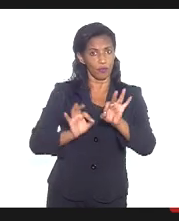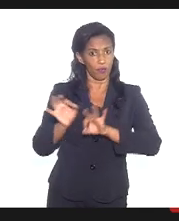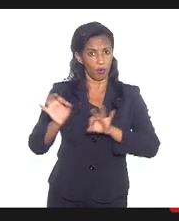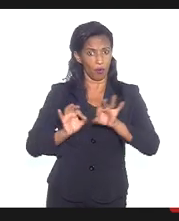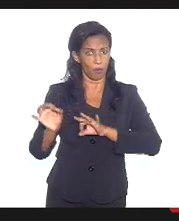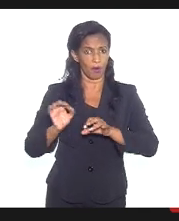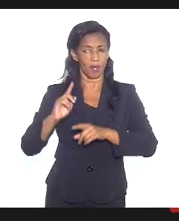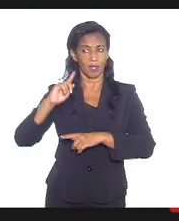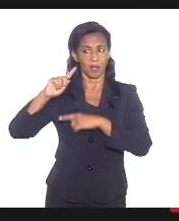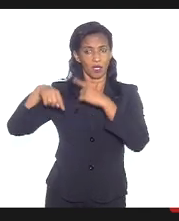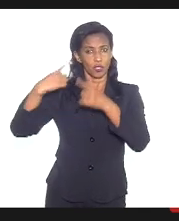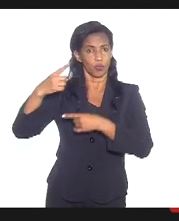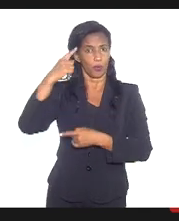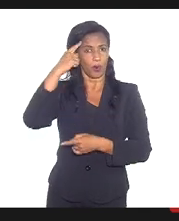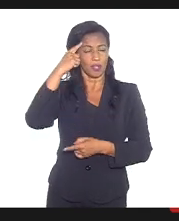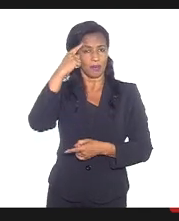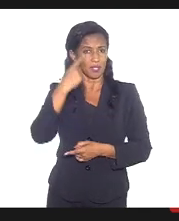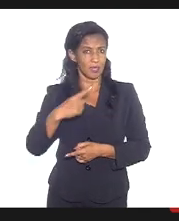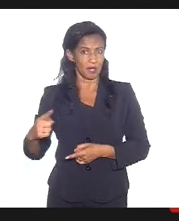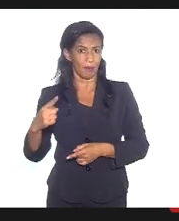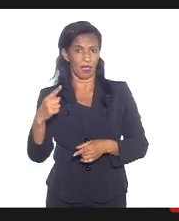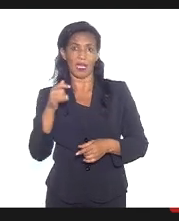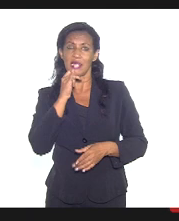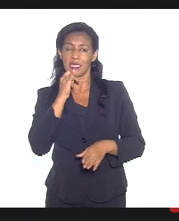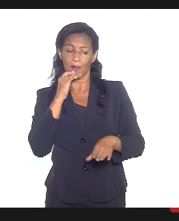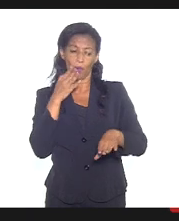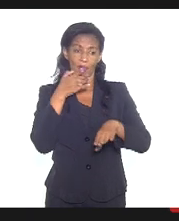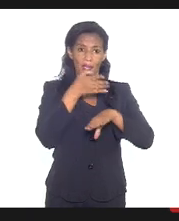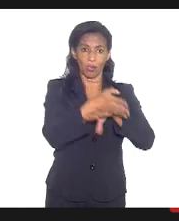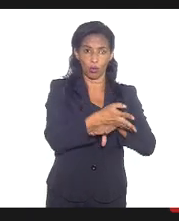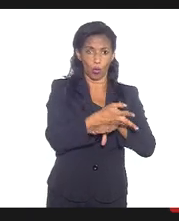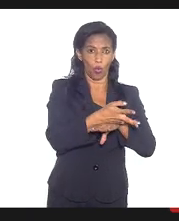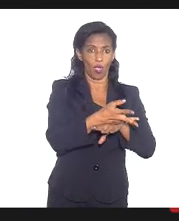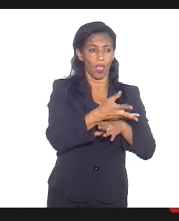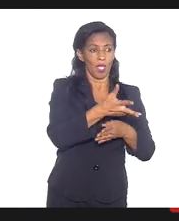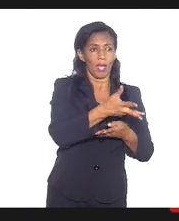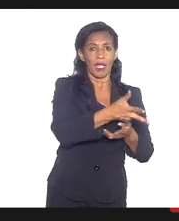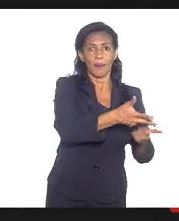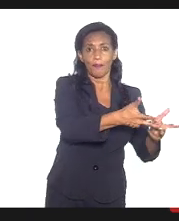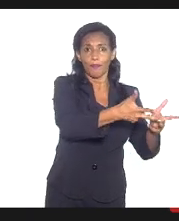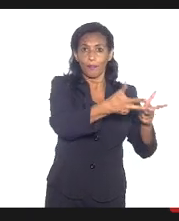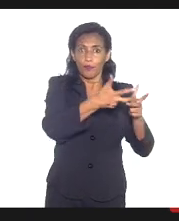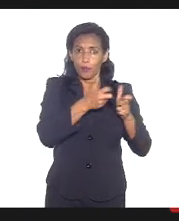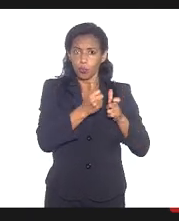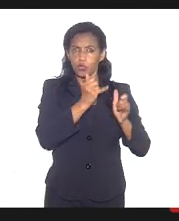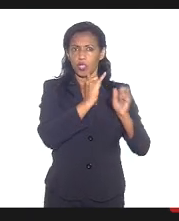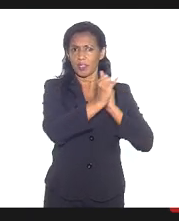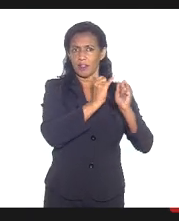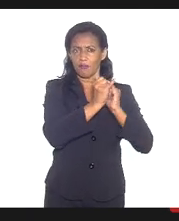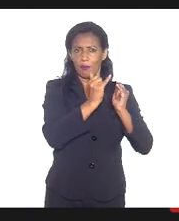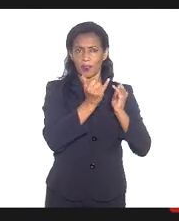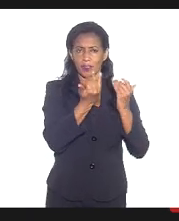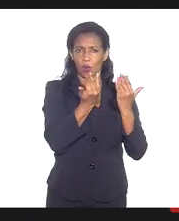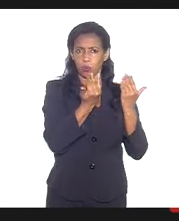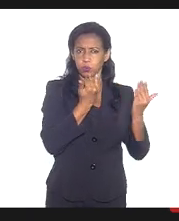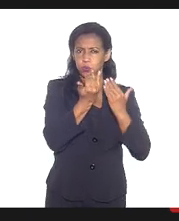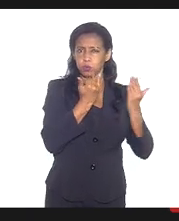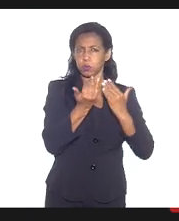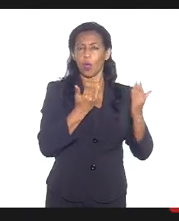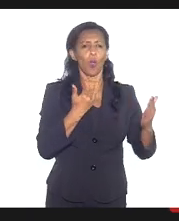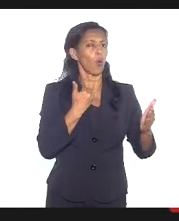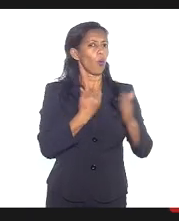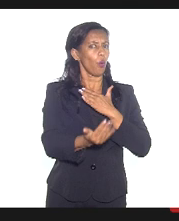acho que nas próximas semanas, automático. Entrou, ele puxa os dados do Cipetro e faz já uma correlação. Ou seja,